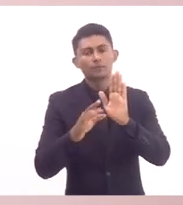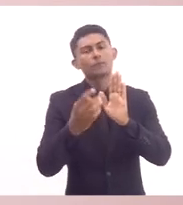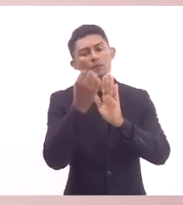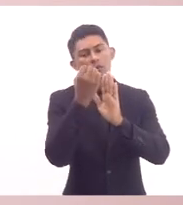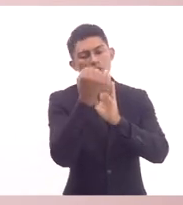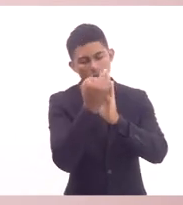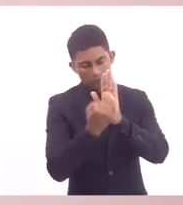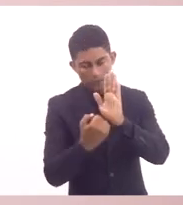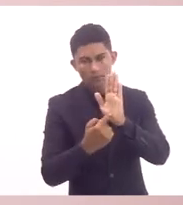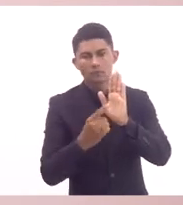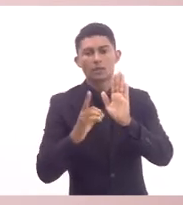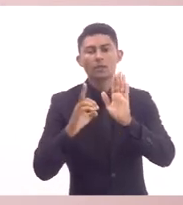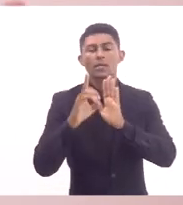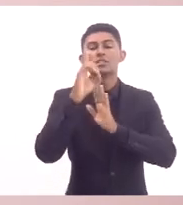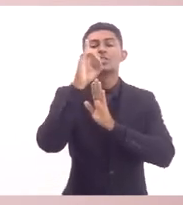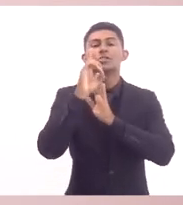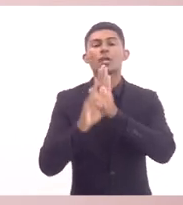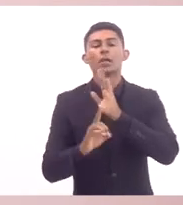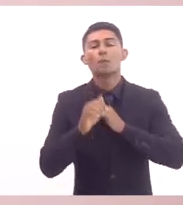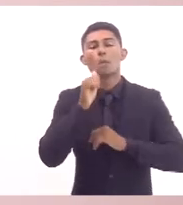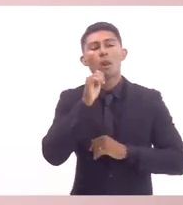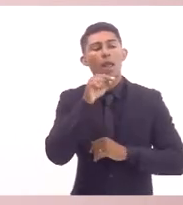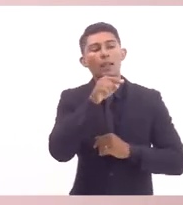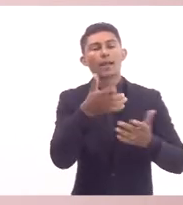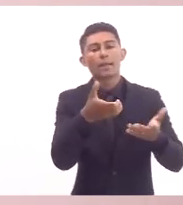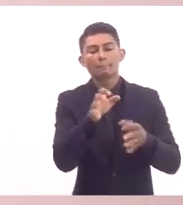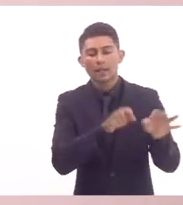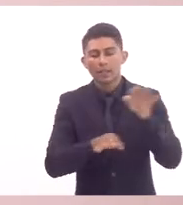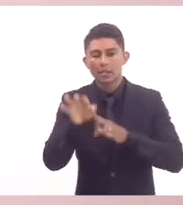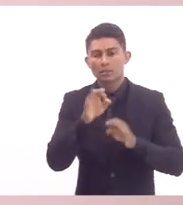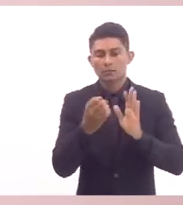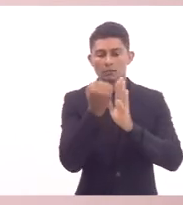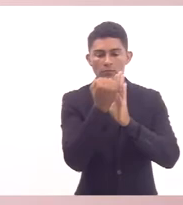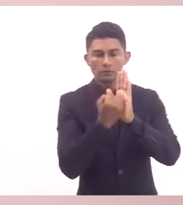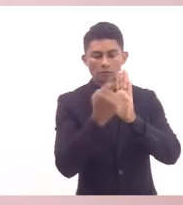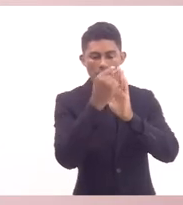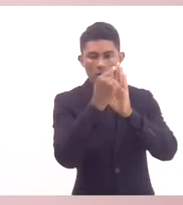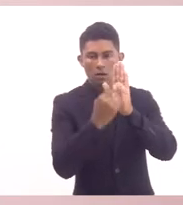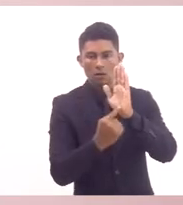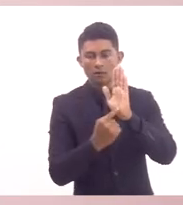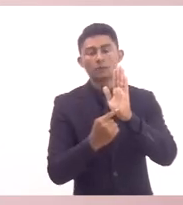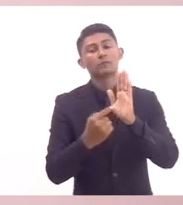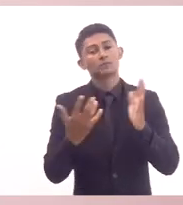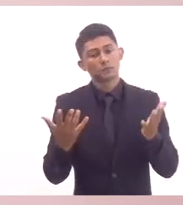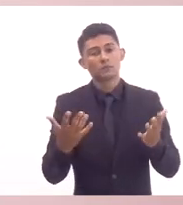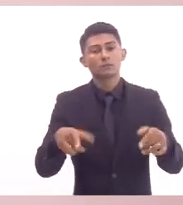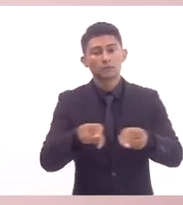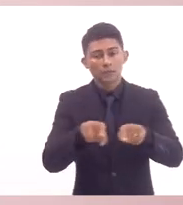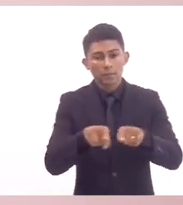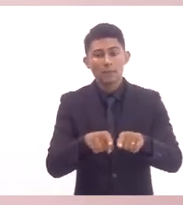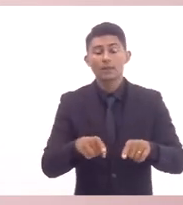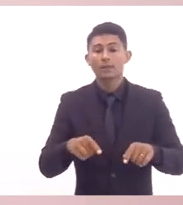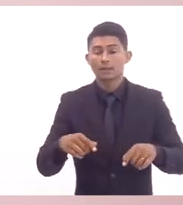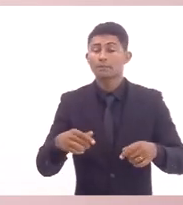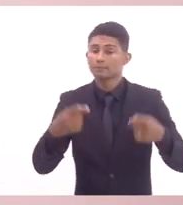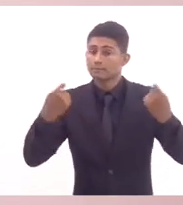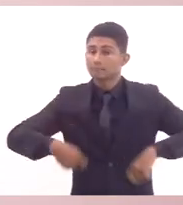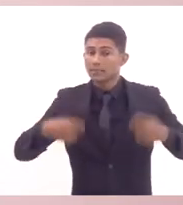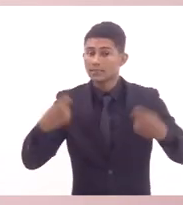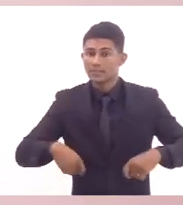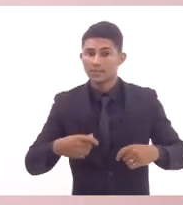as suas o seu planejamento respeitado o plano de parto é uma excelente oportunidade para esclarecimento